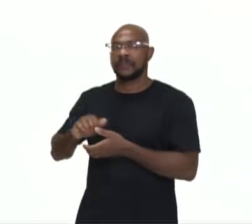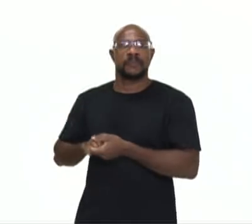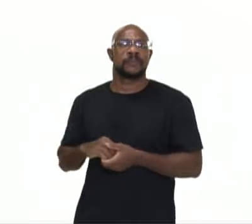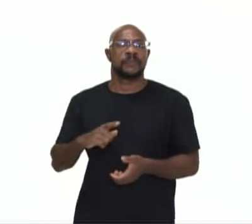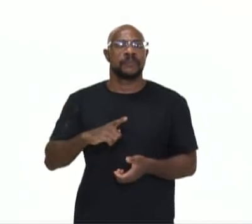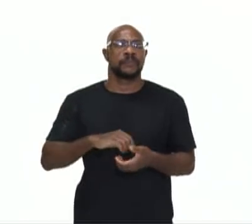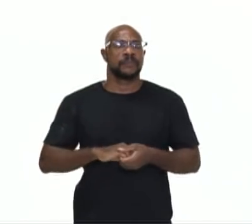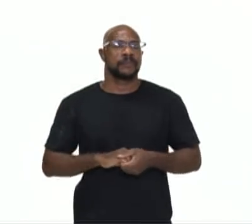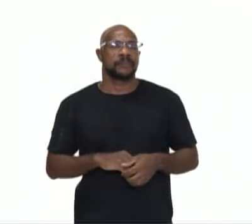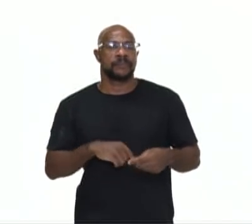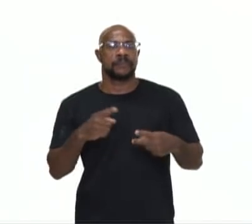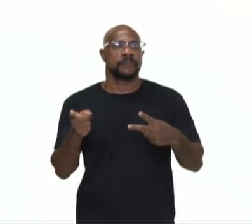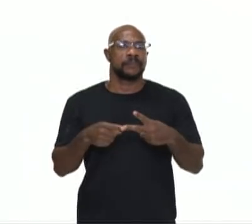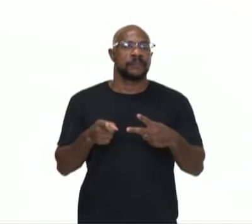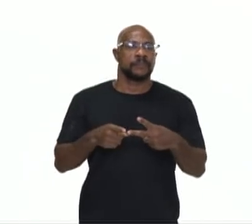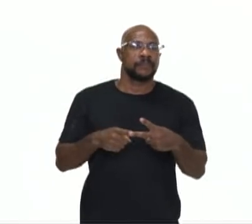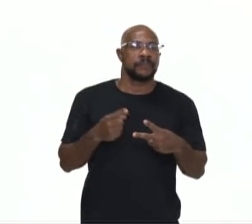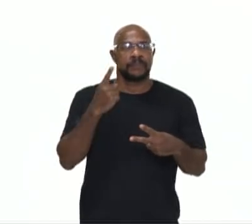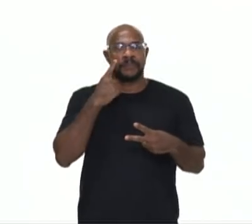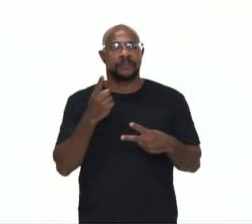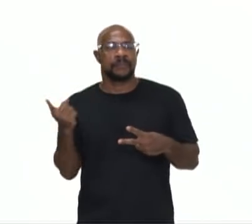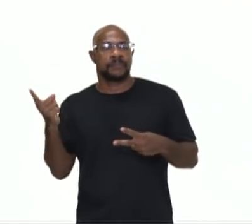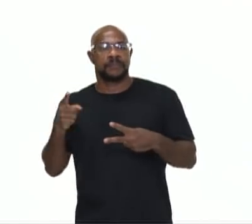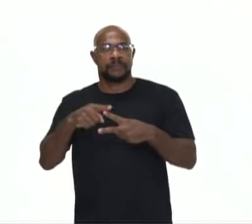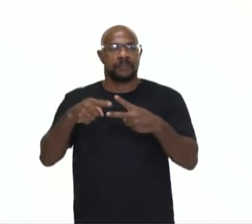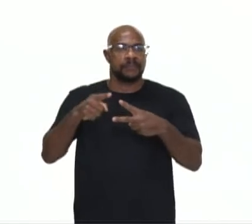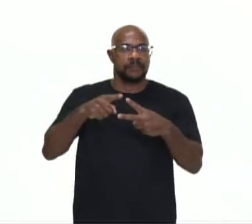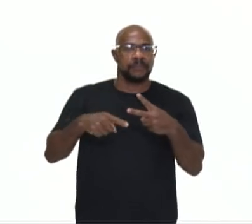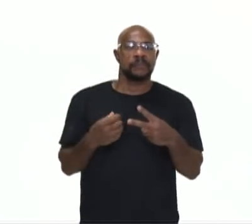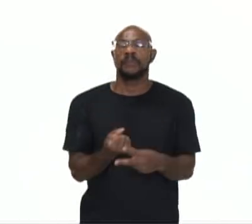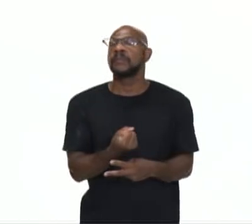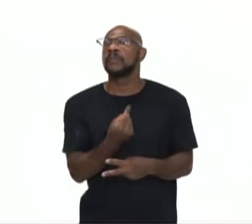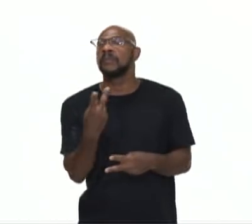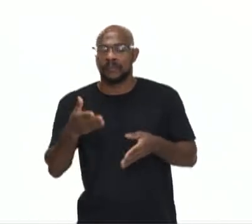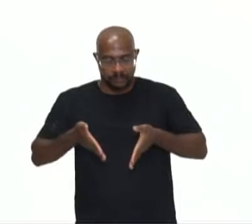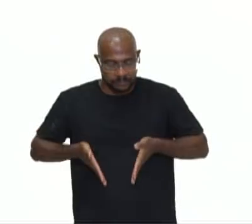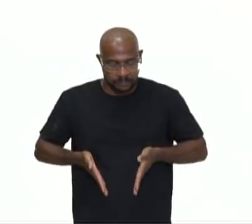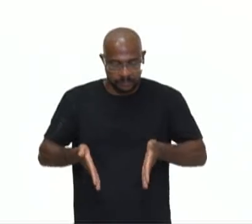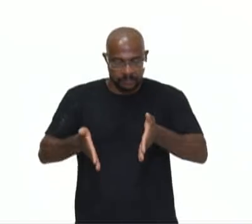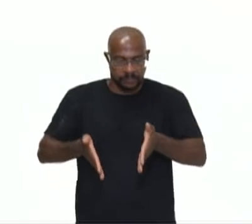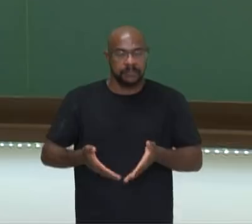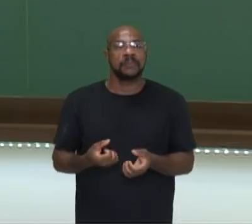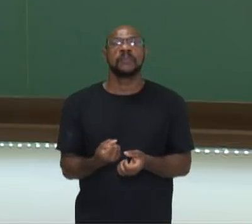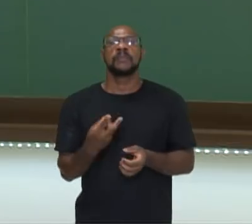pavimentados 0,6 da estrada. Quanto de estrada será pavimentada na última etapa?